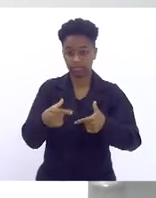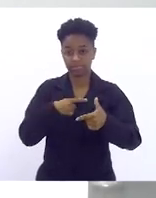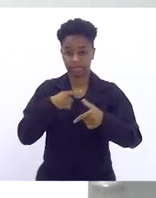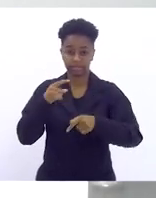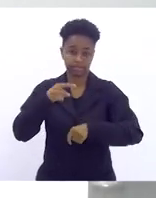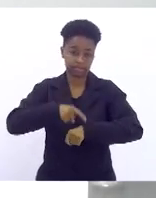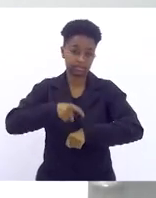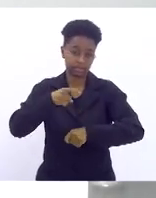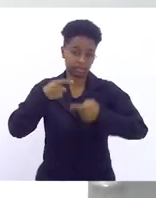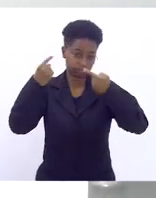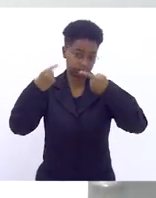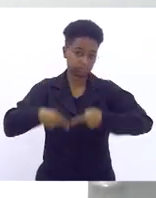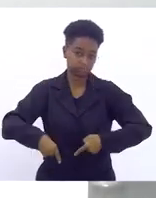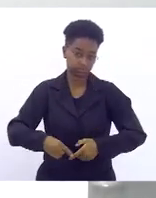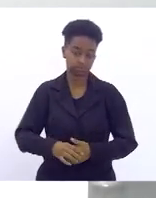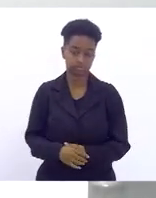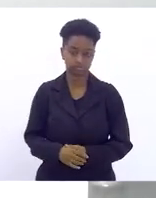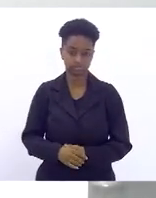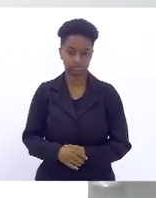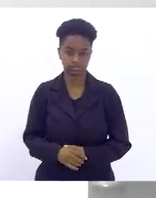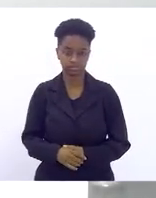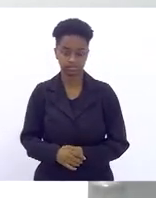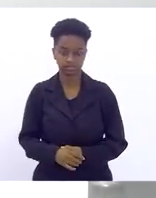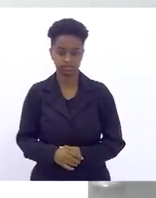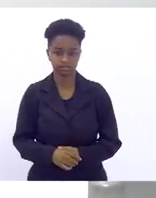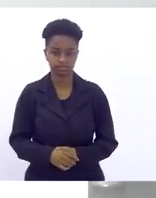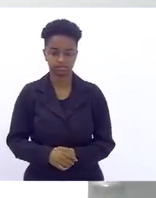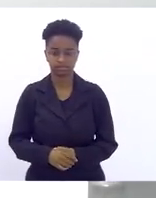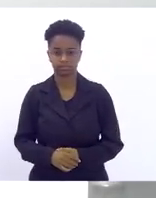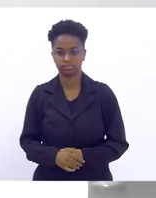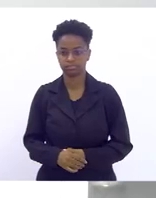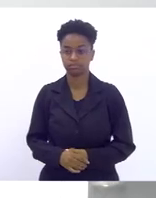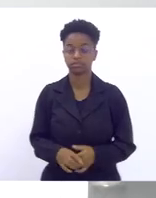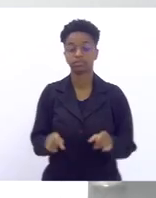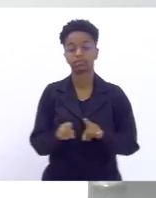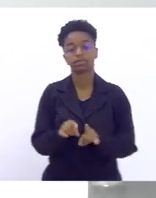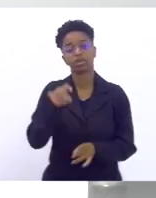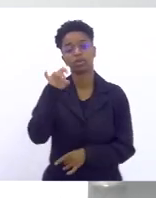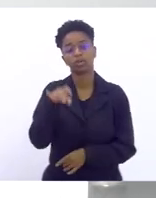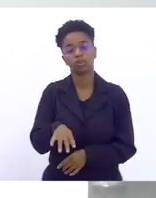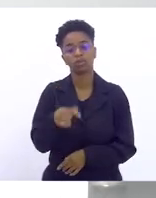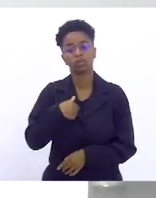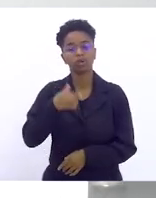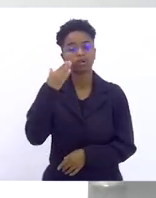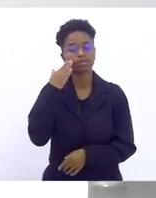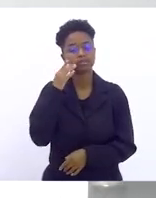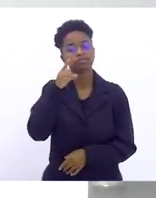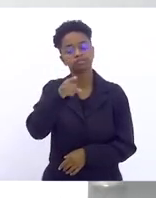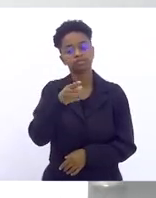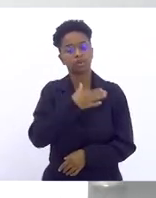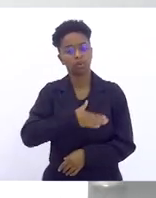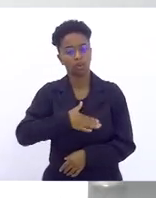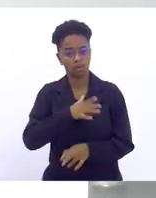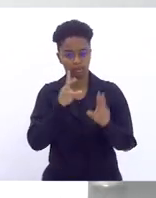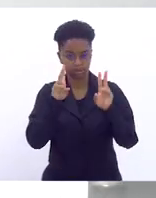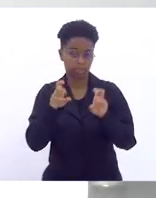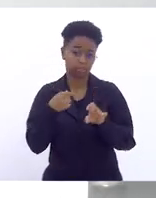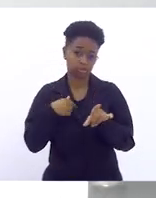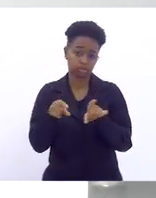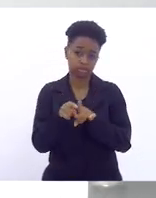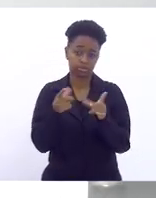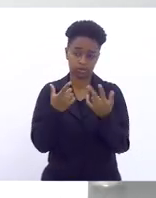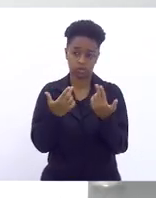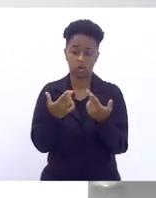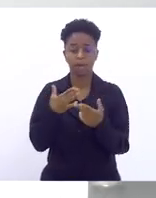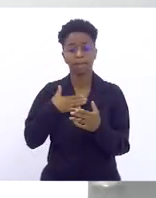desafiadores né e por último né se eu sei que você é um entusiasta desse tema que eu também sou né A